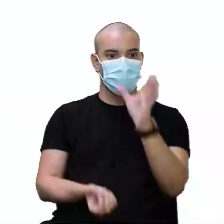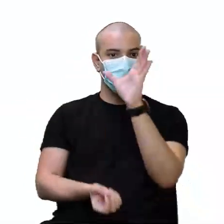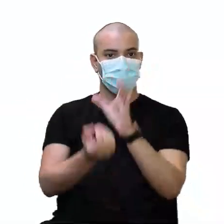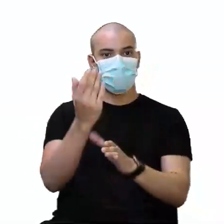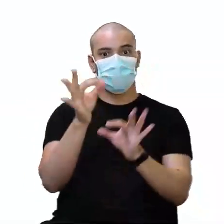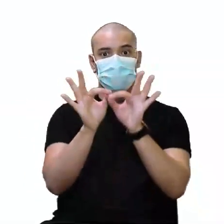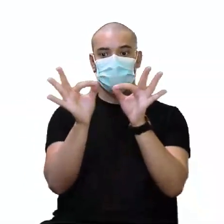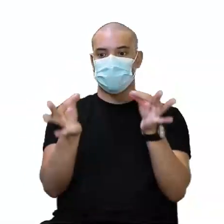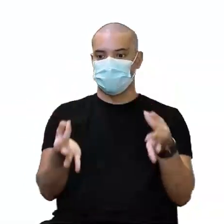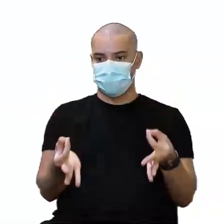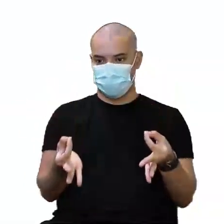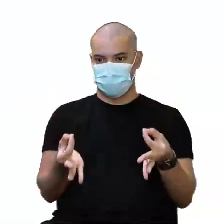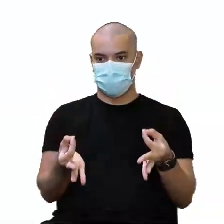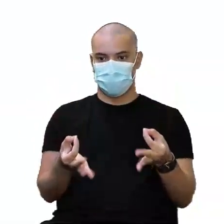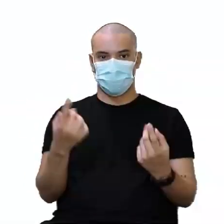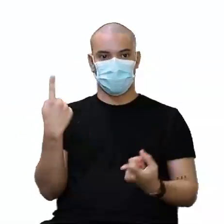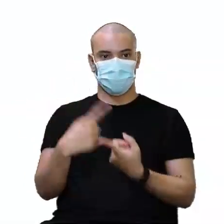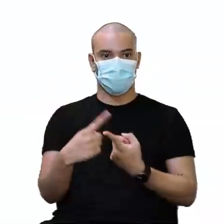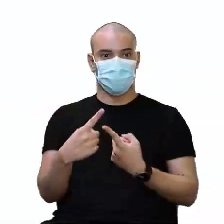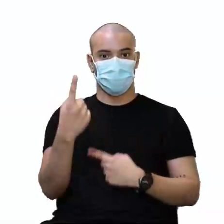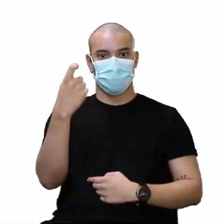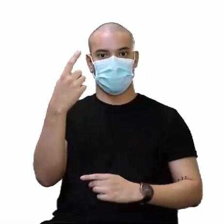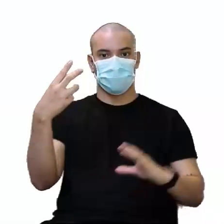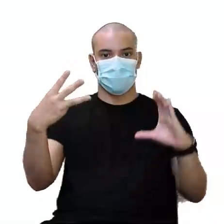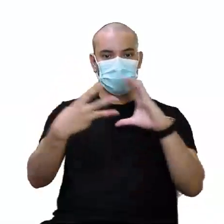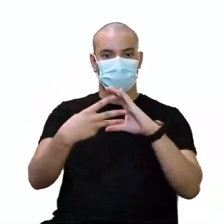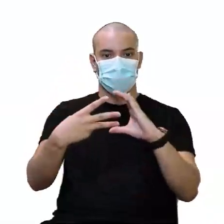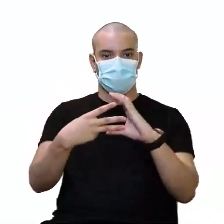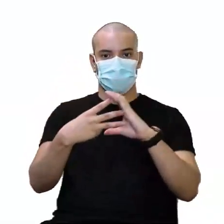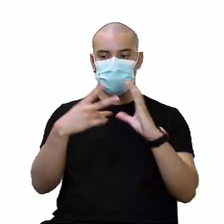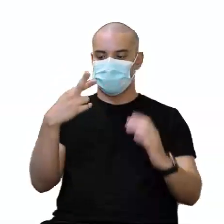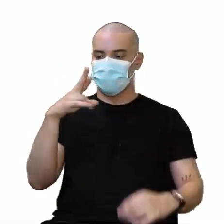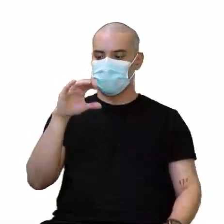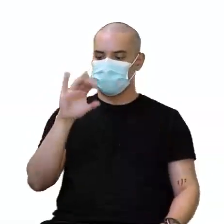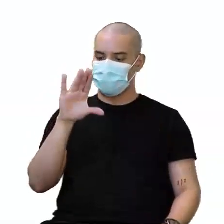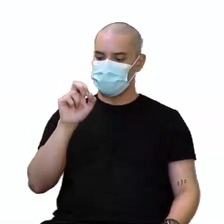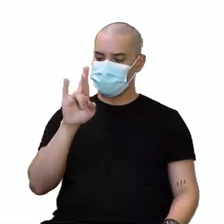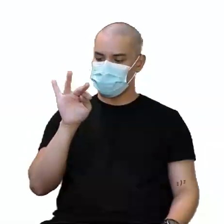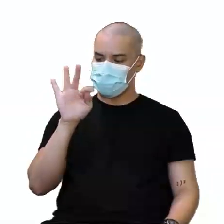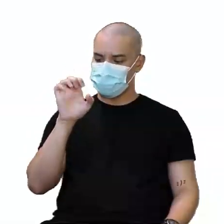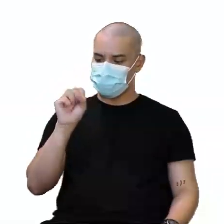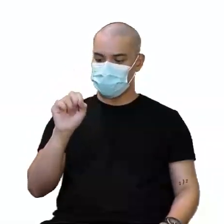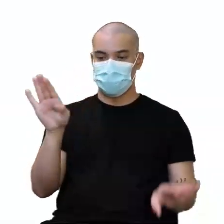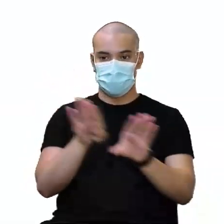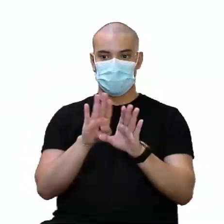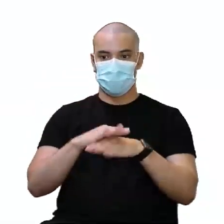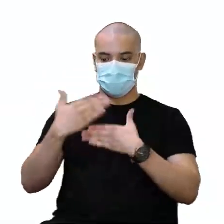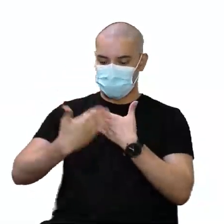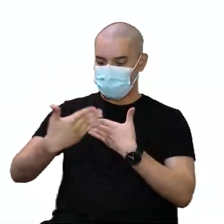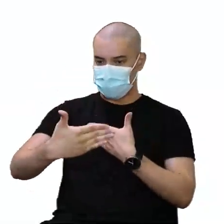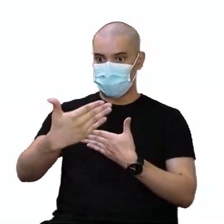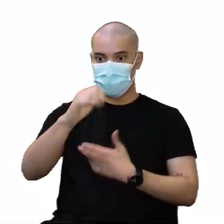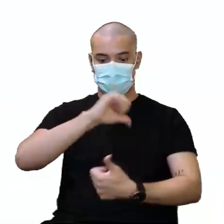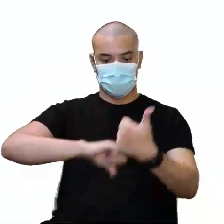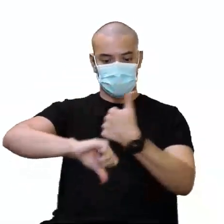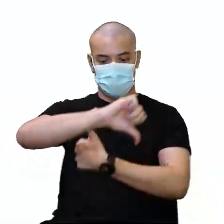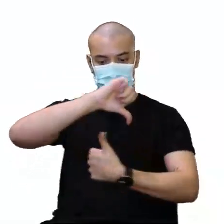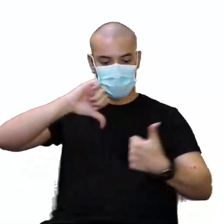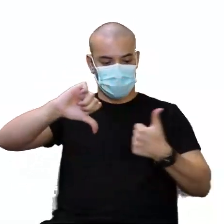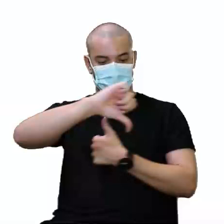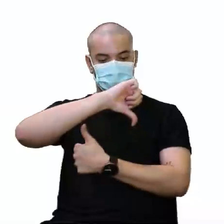organismos muito simples, né? Unicelulares, aqueles procariontes, tá bom? E, consequentemente, foi sofrendo todo um processo